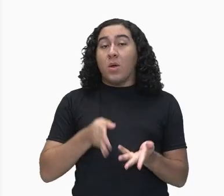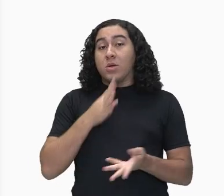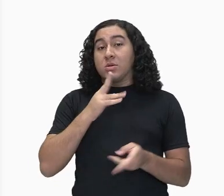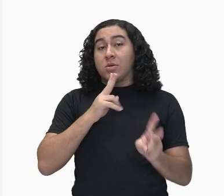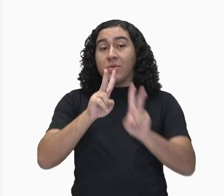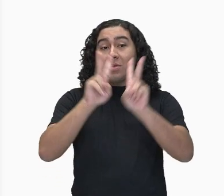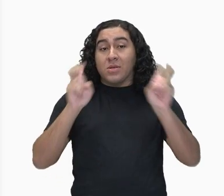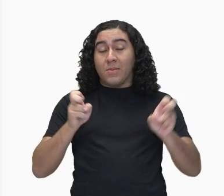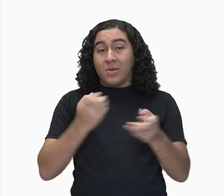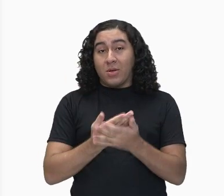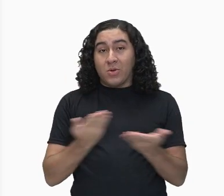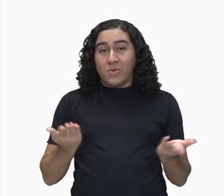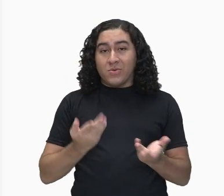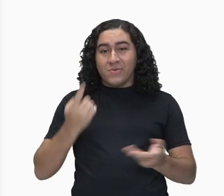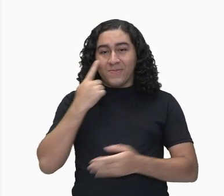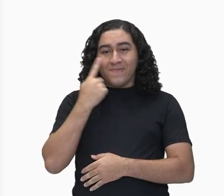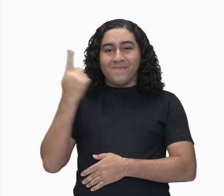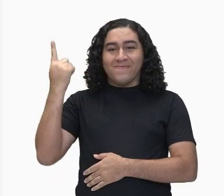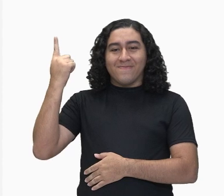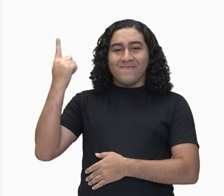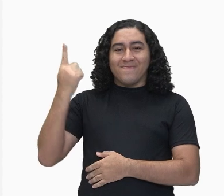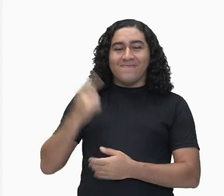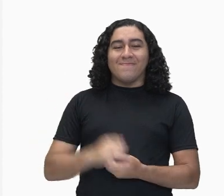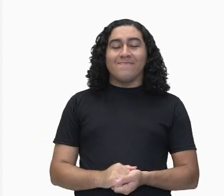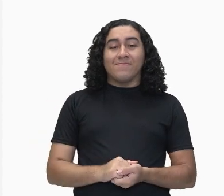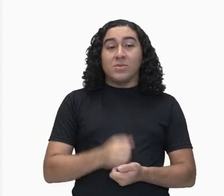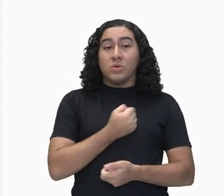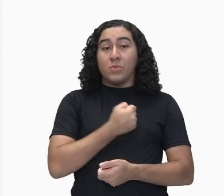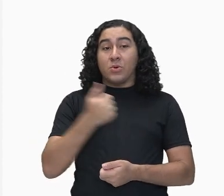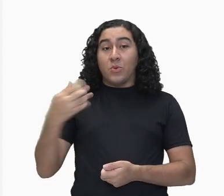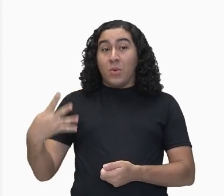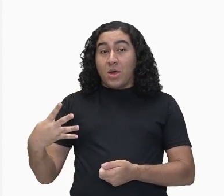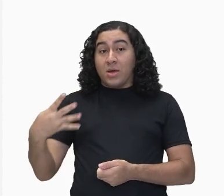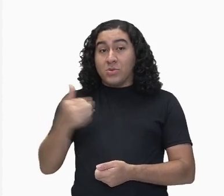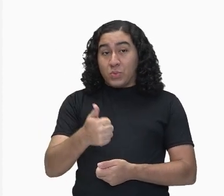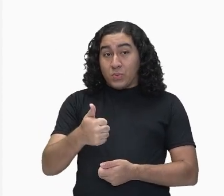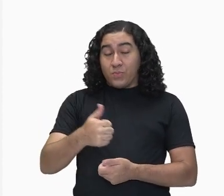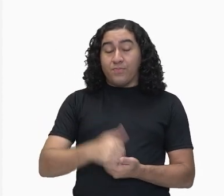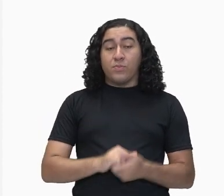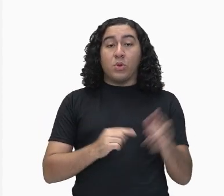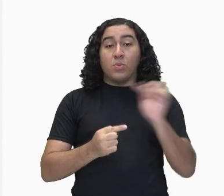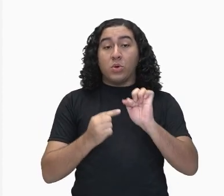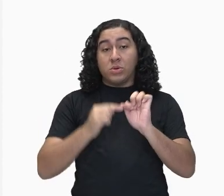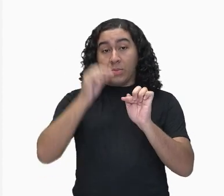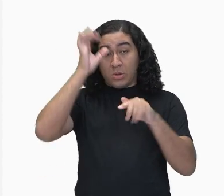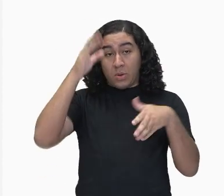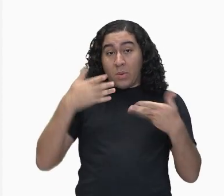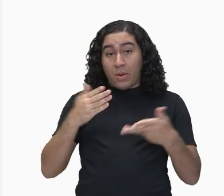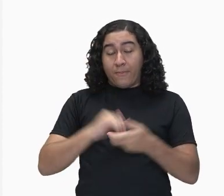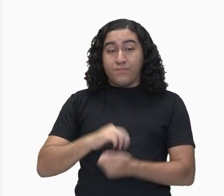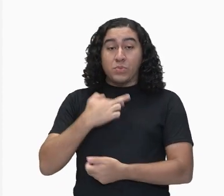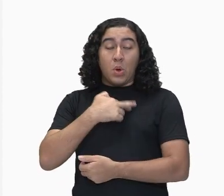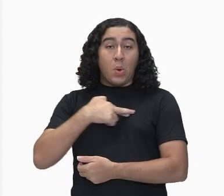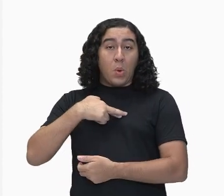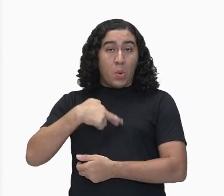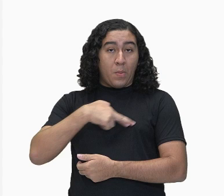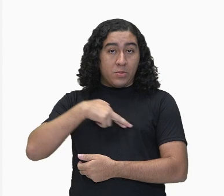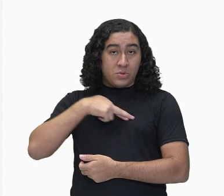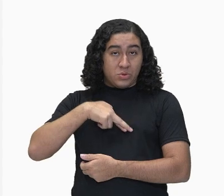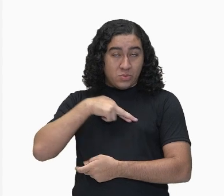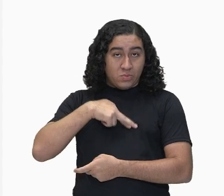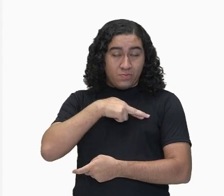de conhecimento da nossa aula 41, né? Objeto de conhecimento, romantismo no